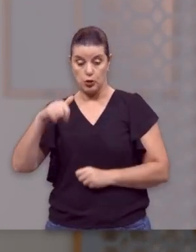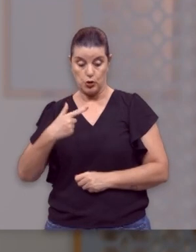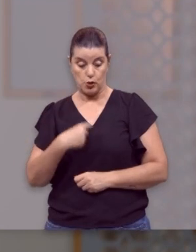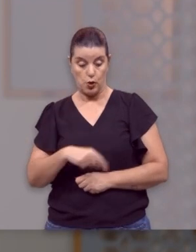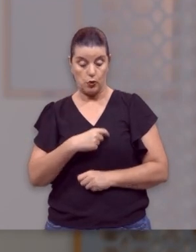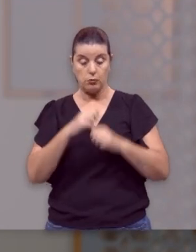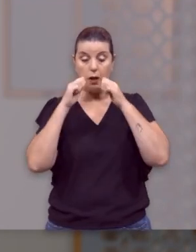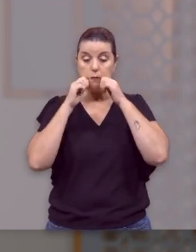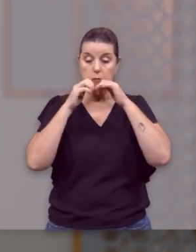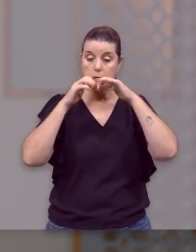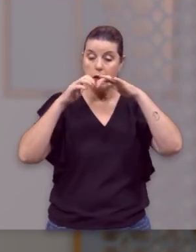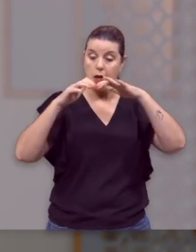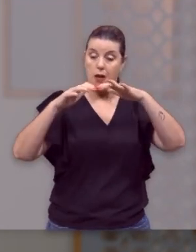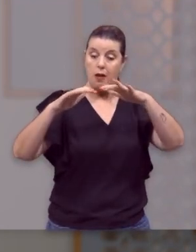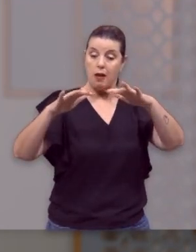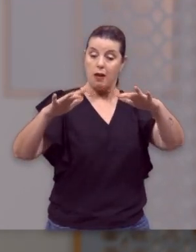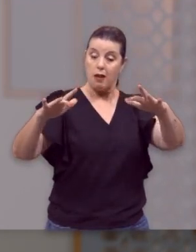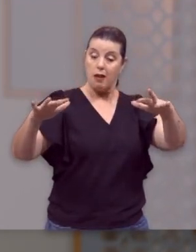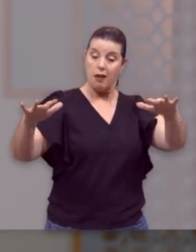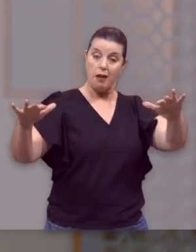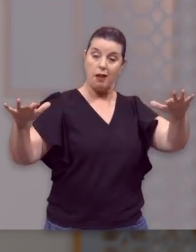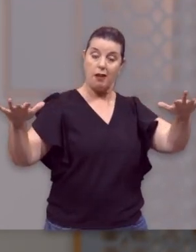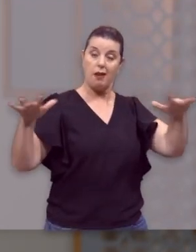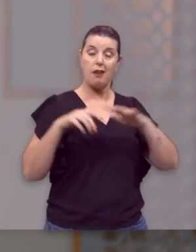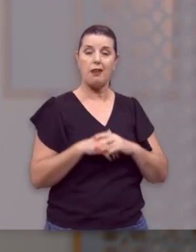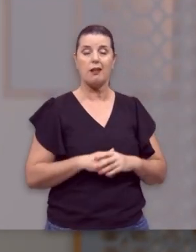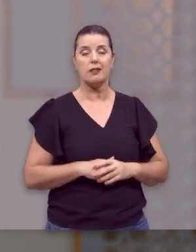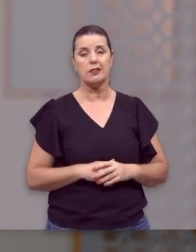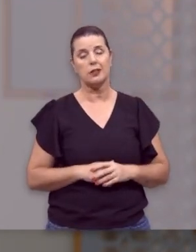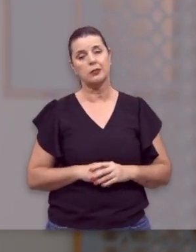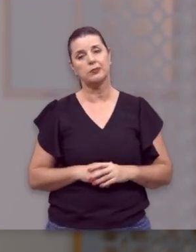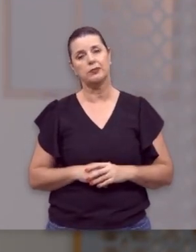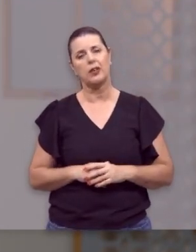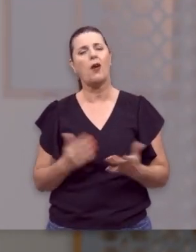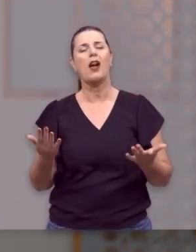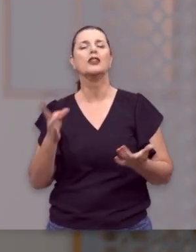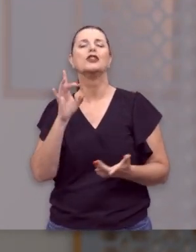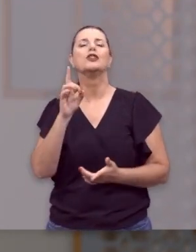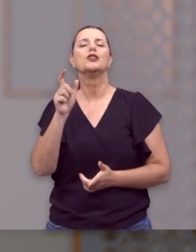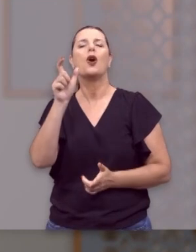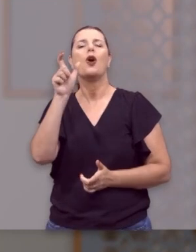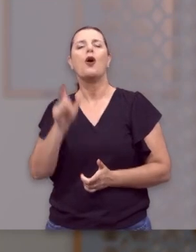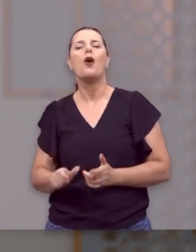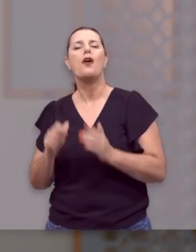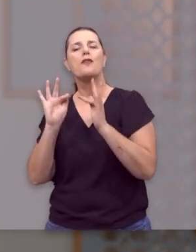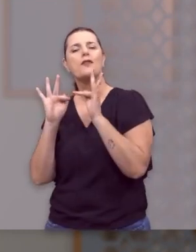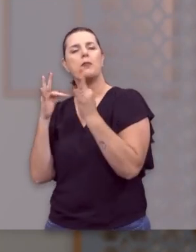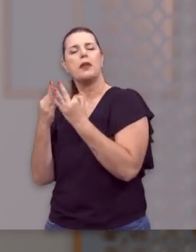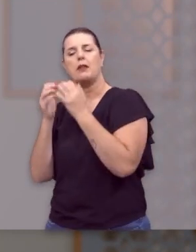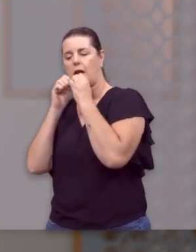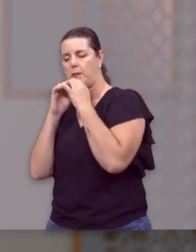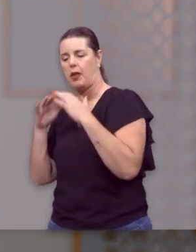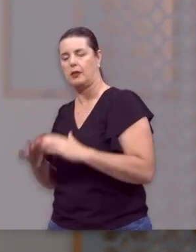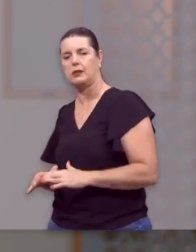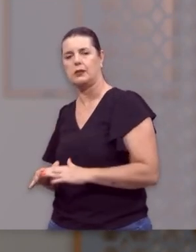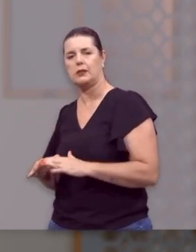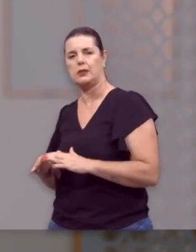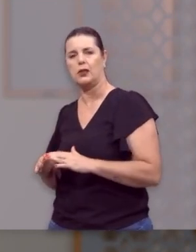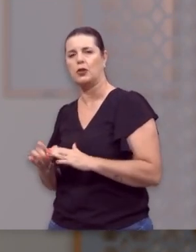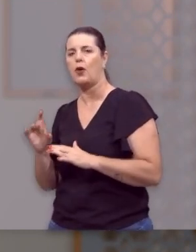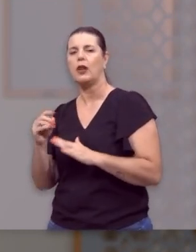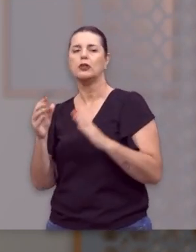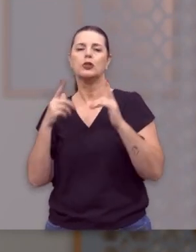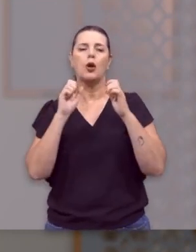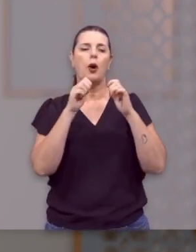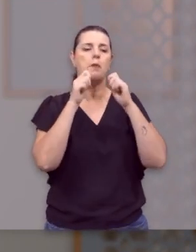que estende os seus ramos para além dos muros. Em outras palavras, ele não é apenas uma bênção na sua família, ele não é apenas uma bênção no